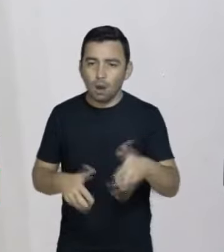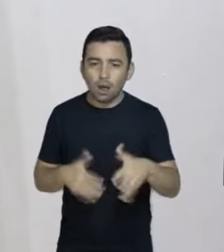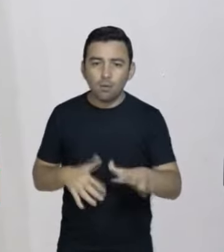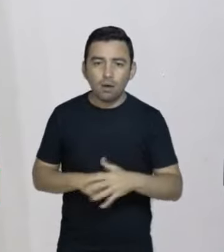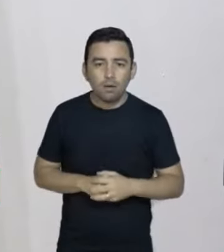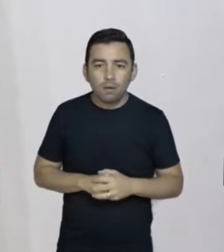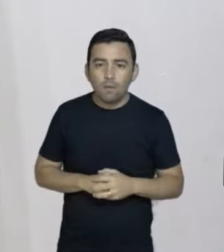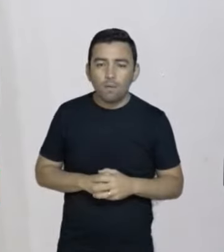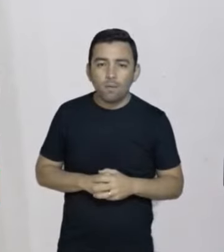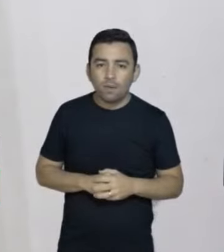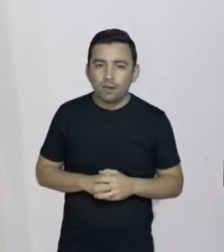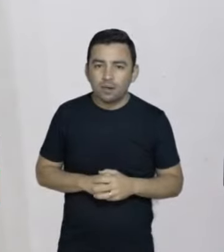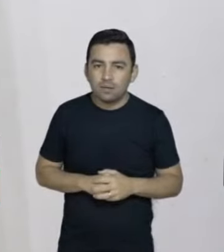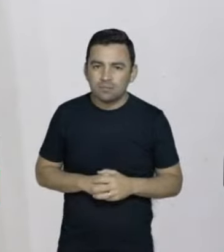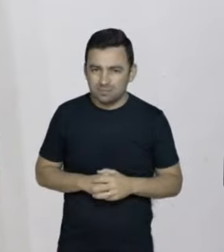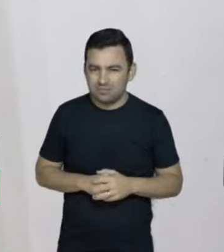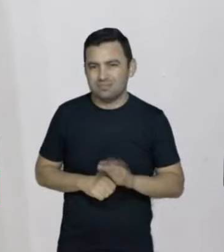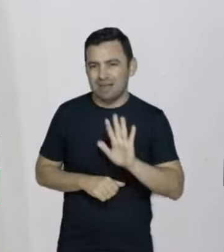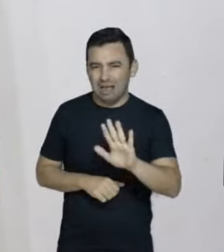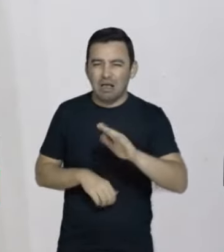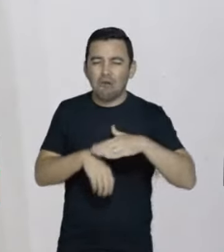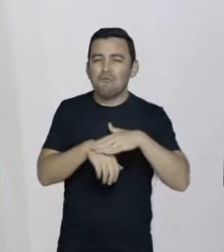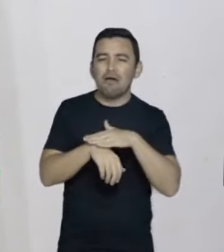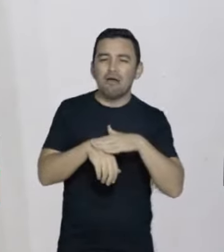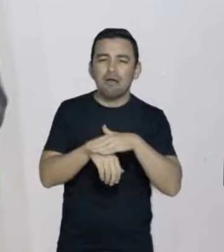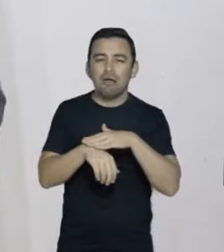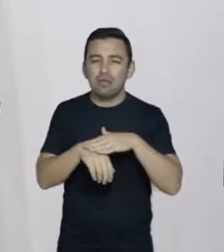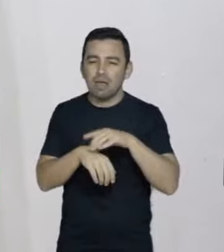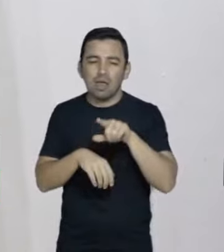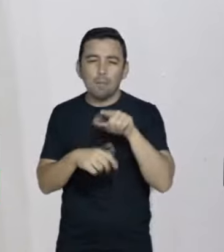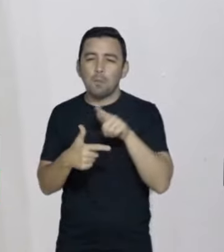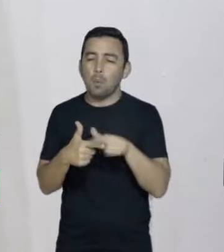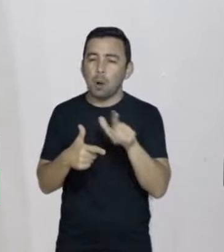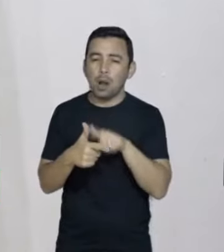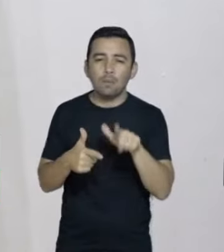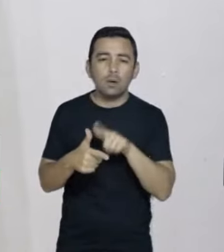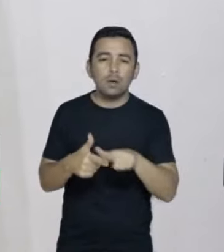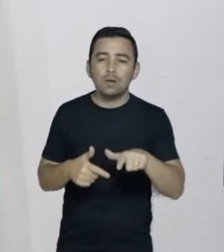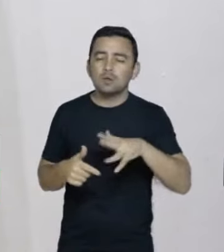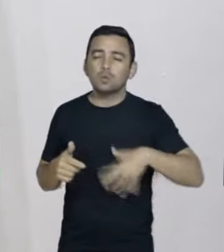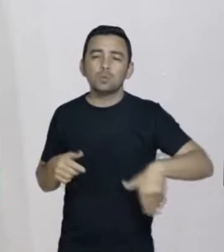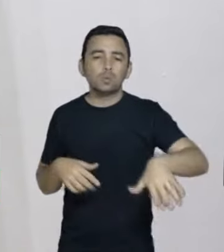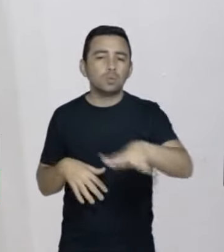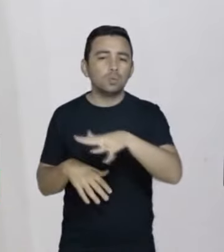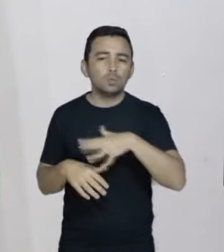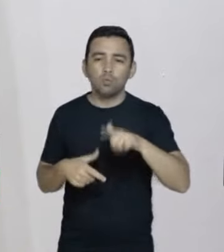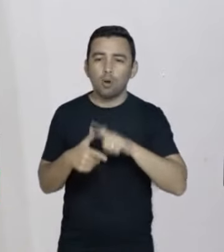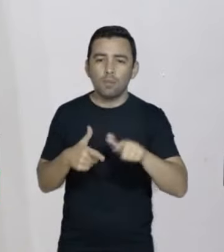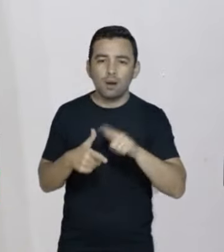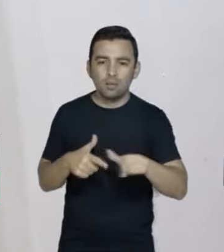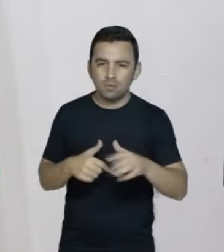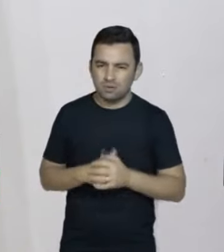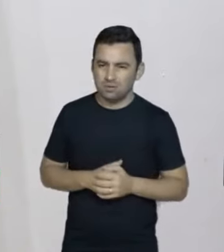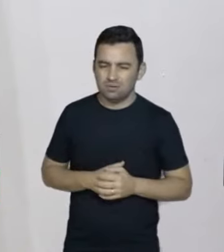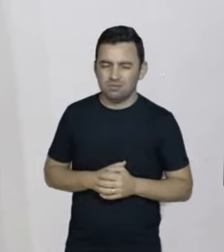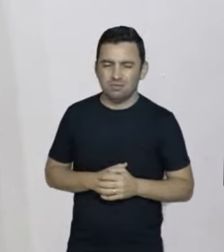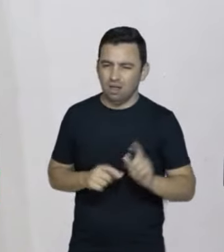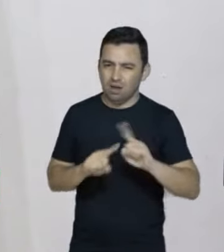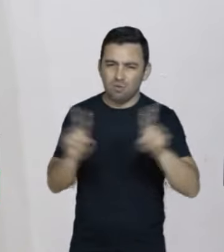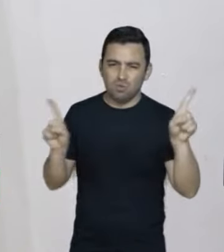Agora, essa conversinha fiada de que isso é um problema só, é um problema de todos nós não, cara pálida.